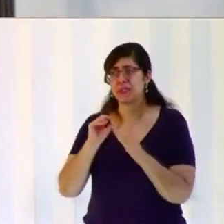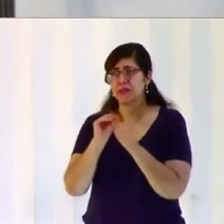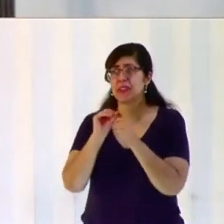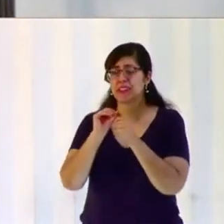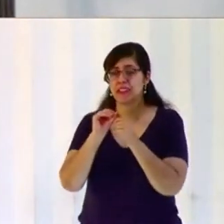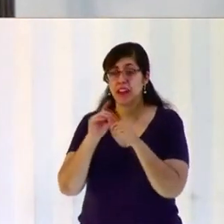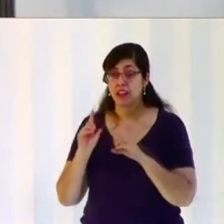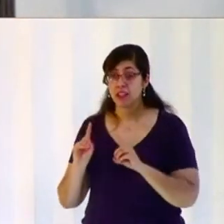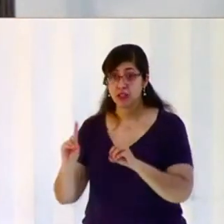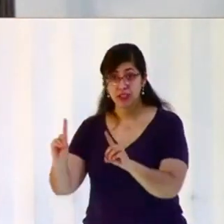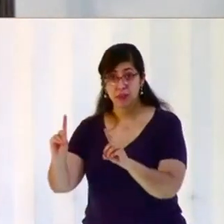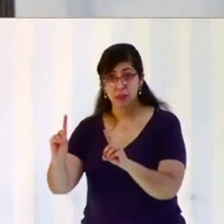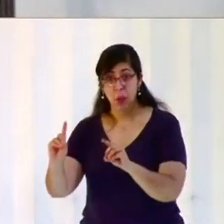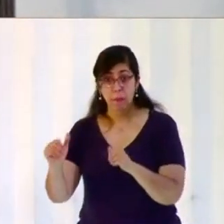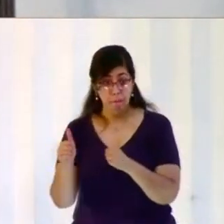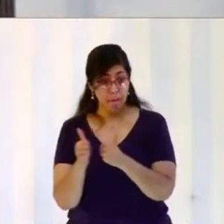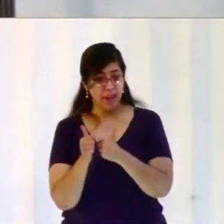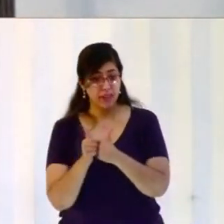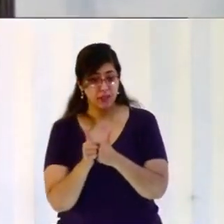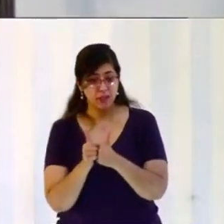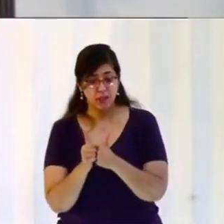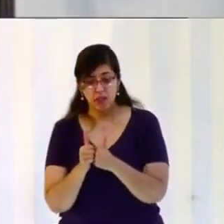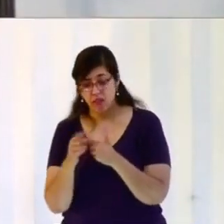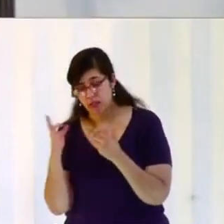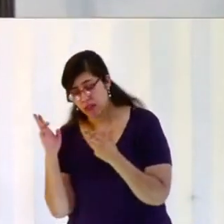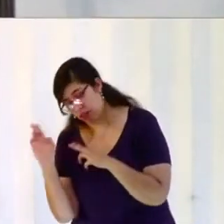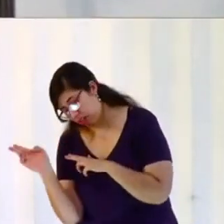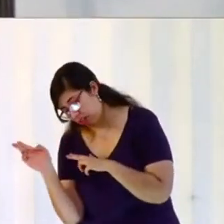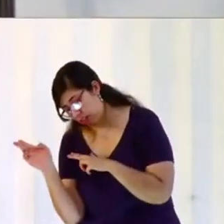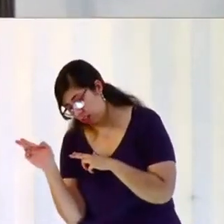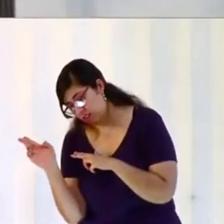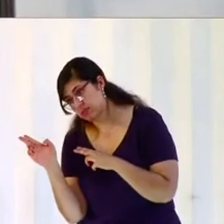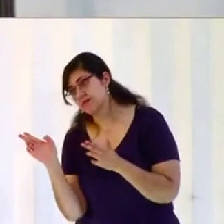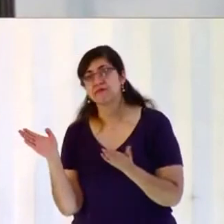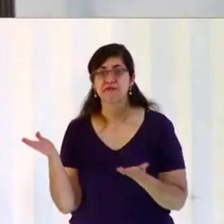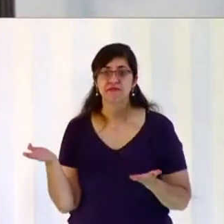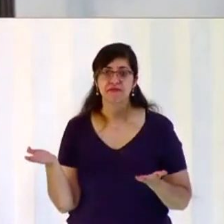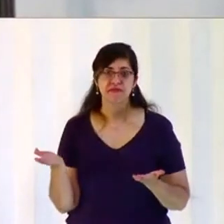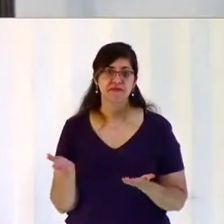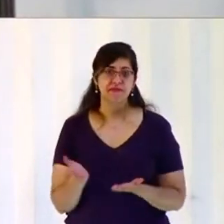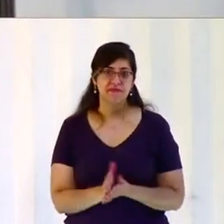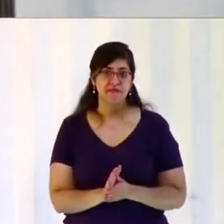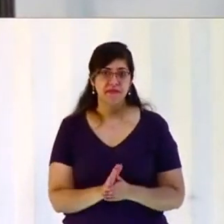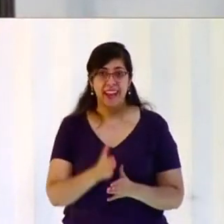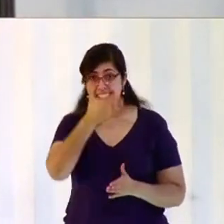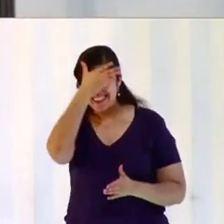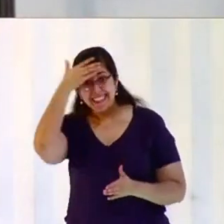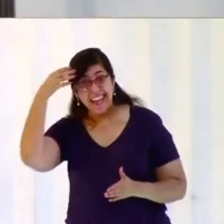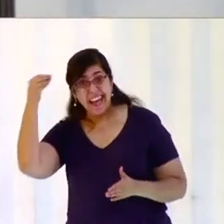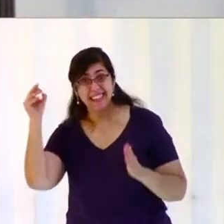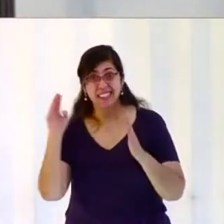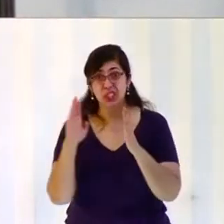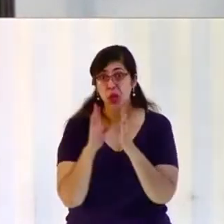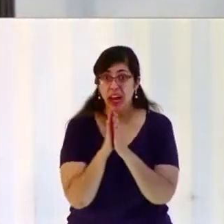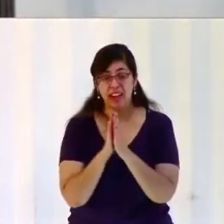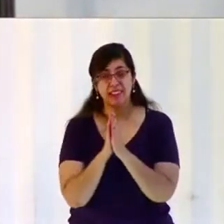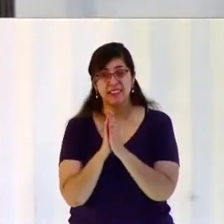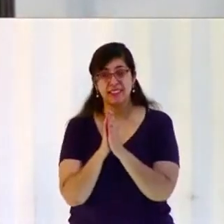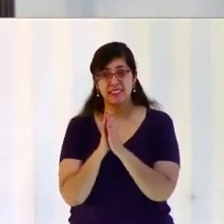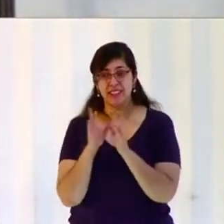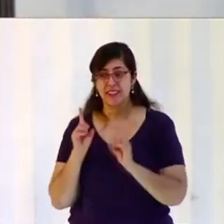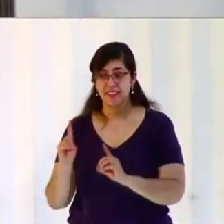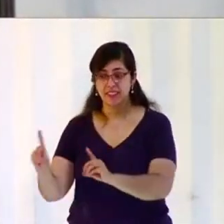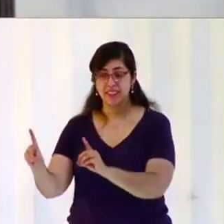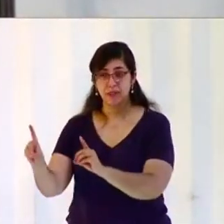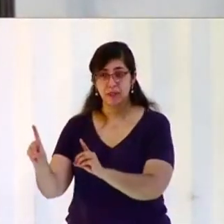Jesus. Estão com sono, sofrendo na sua humanidade. Não sabem direito o que vai acontecer. Haviam ouvido